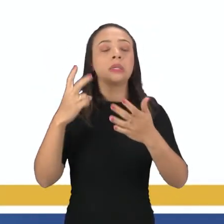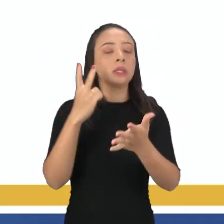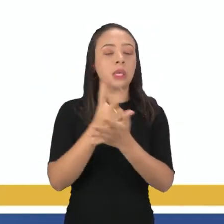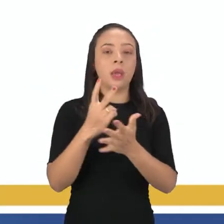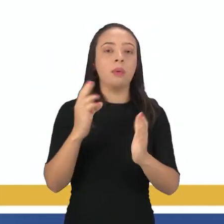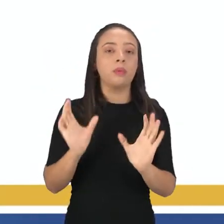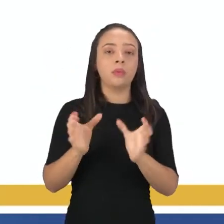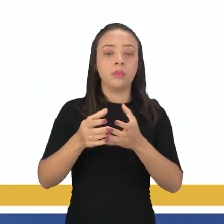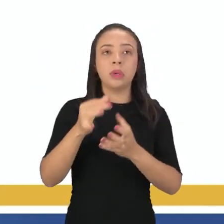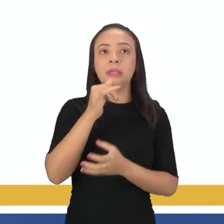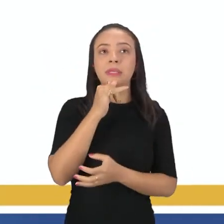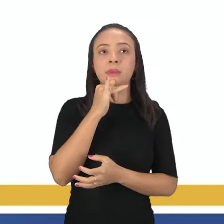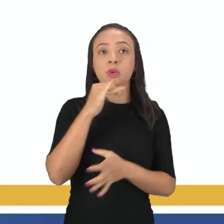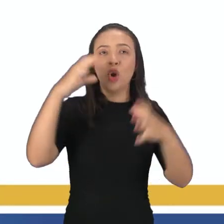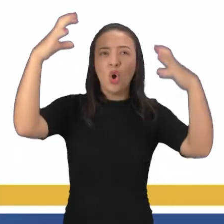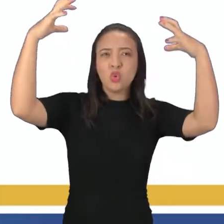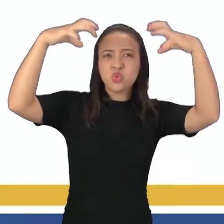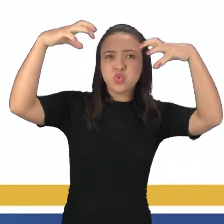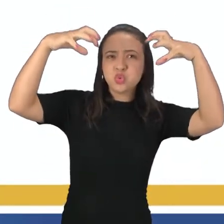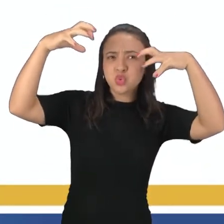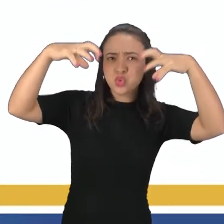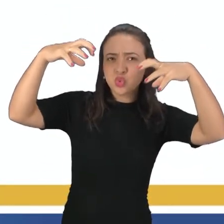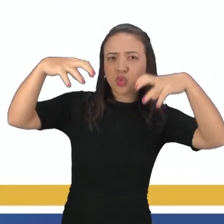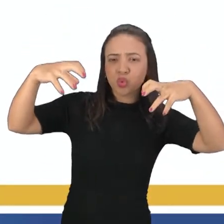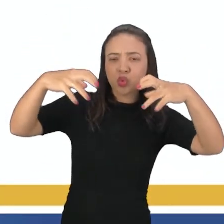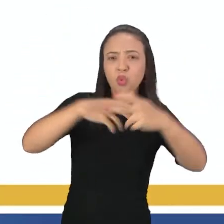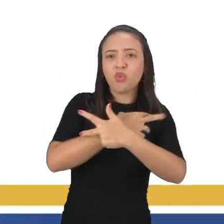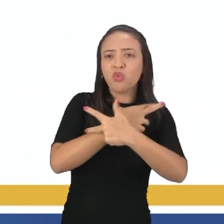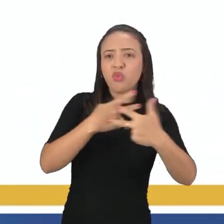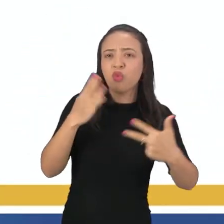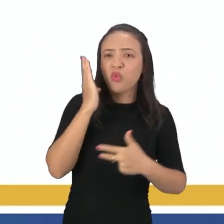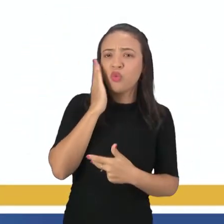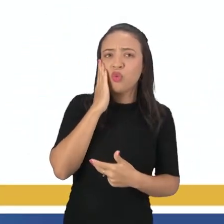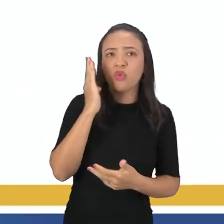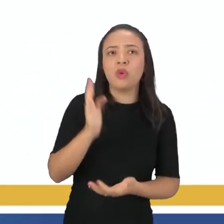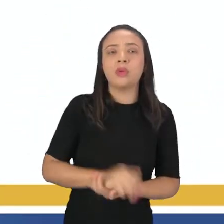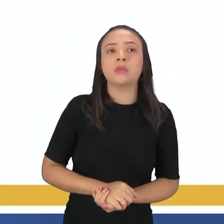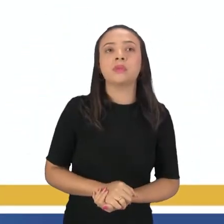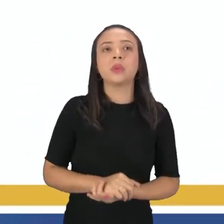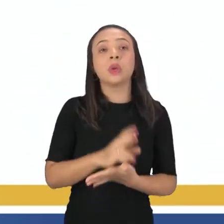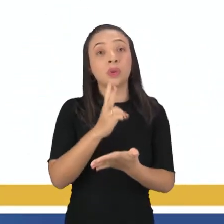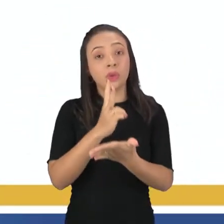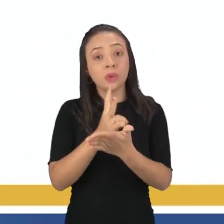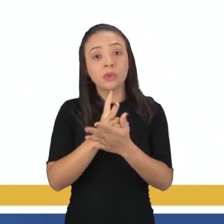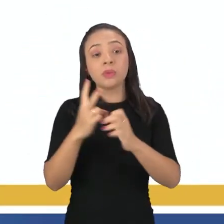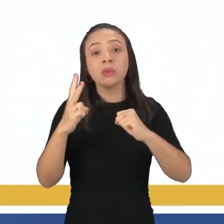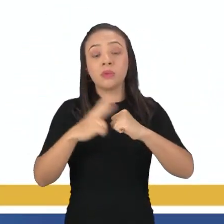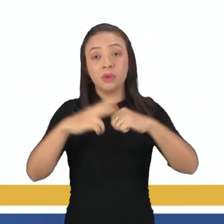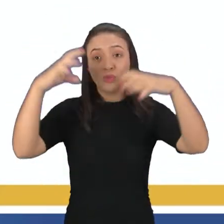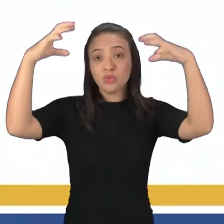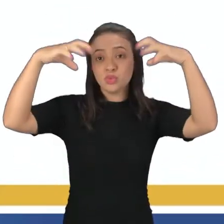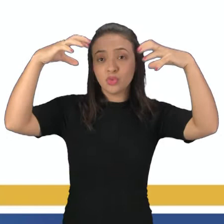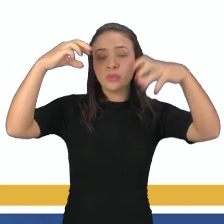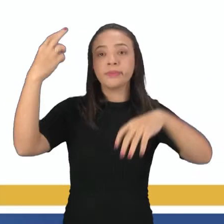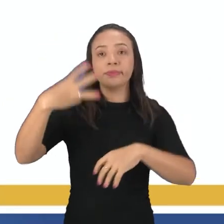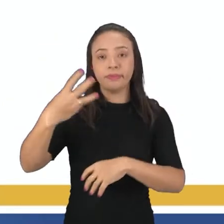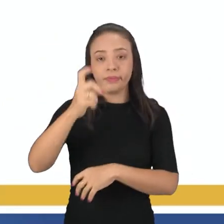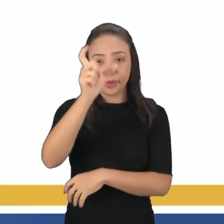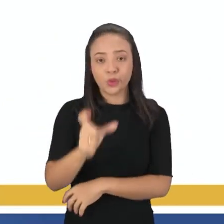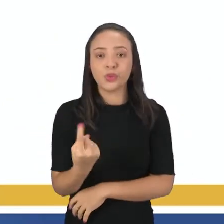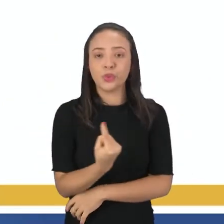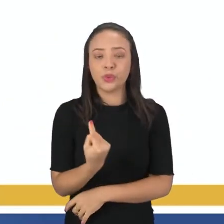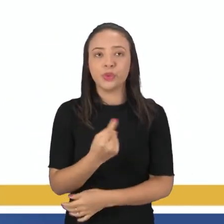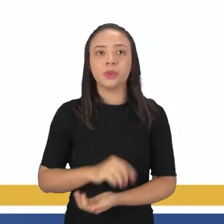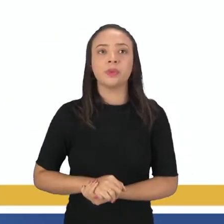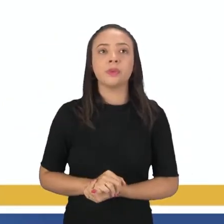plural. Exemplo, choveu muito durante vários dias. Continua o verbo, que é chover, continua na terceira pessoa do